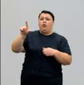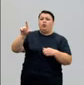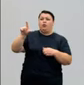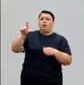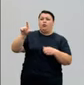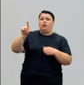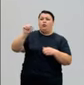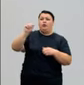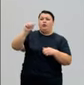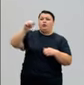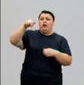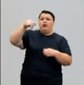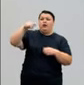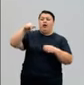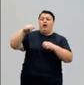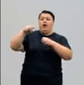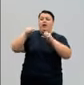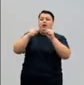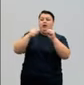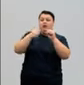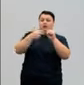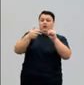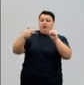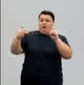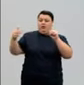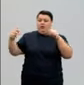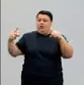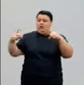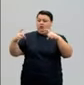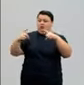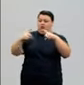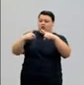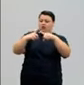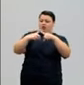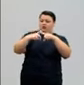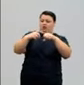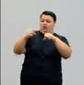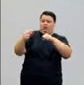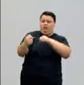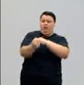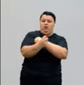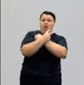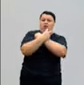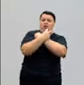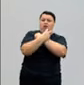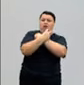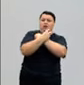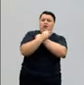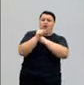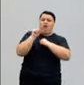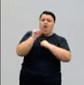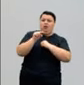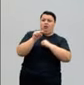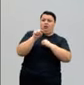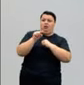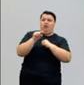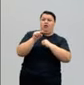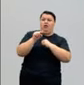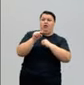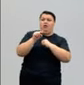é o que vai se ligar, ó, ao anticorpo, essa parte que se liga ao anticorpo. Então, é um antígeno.